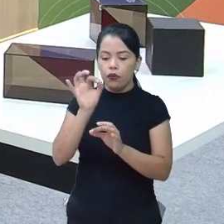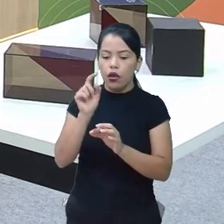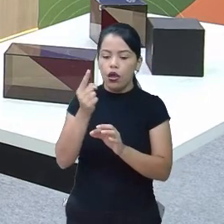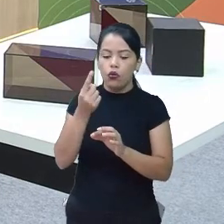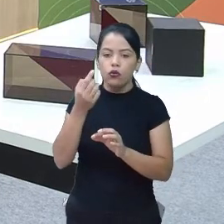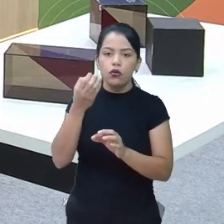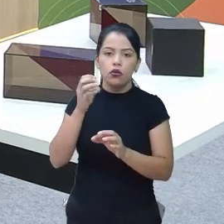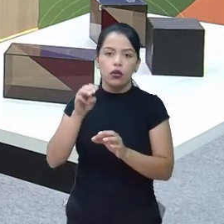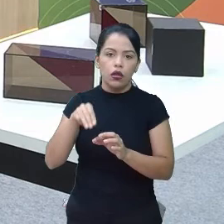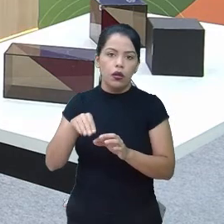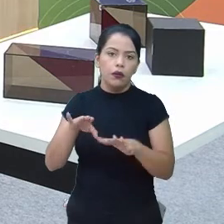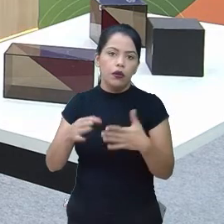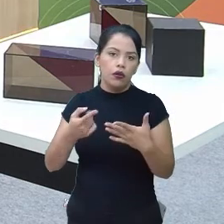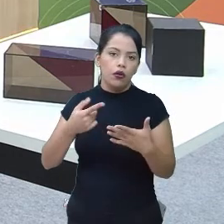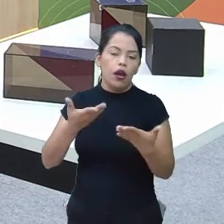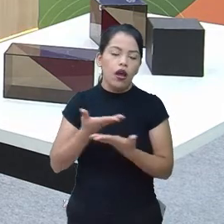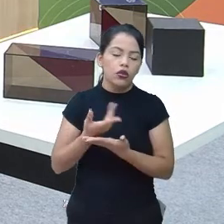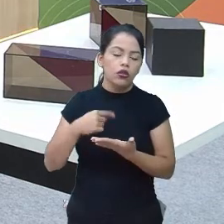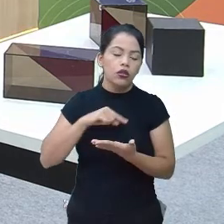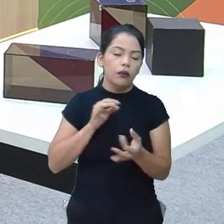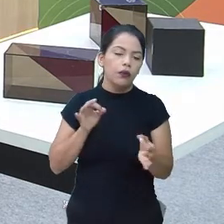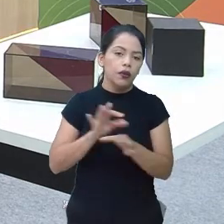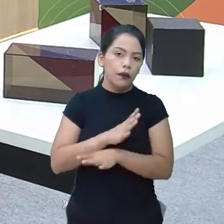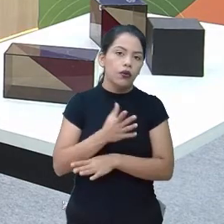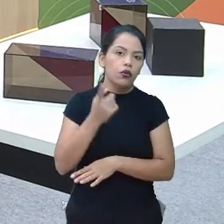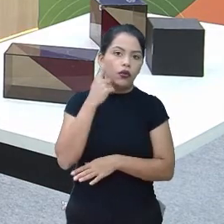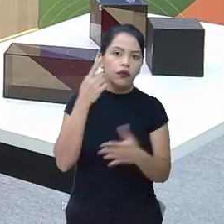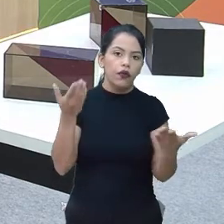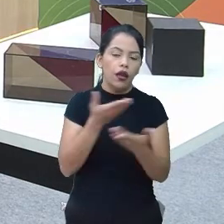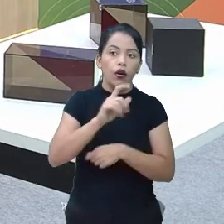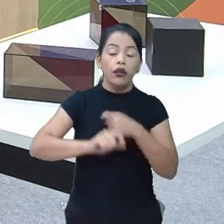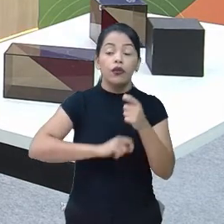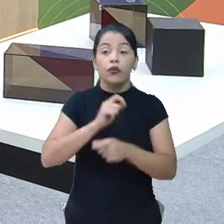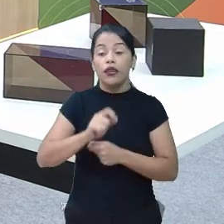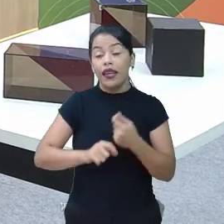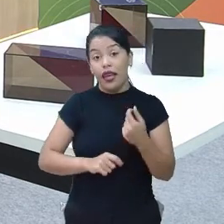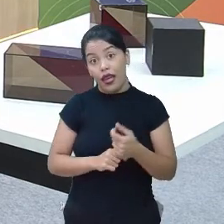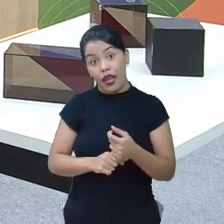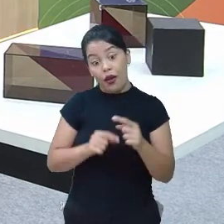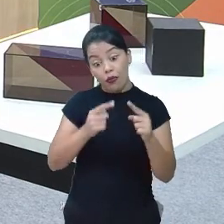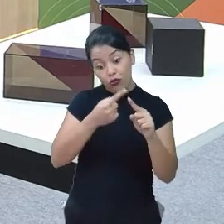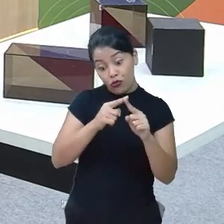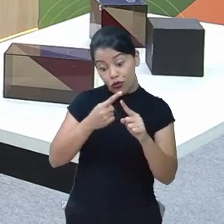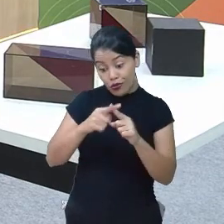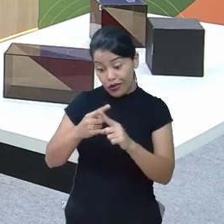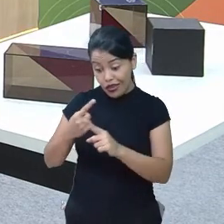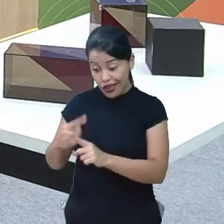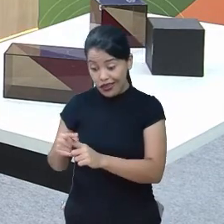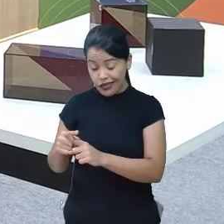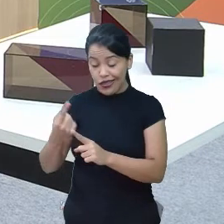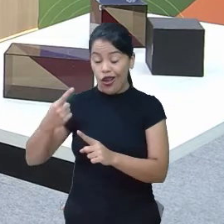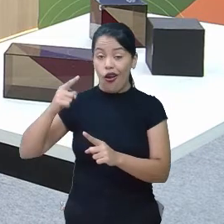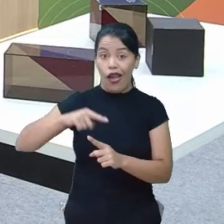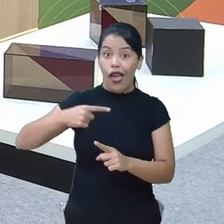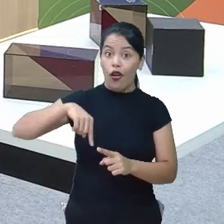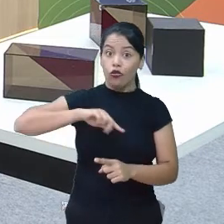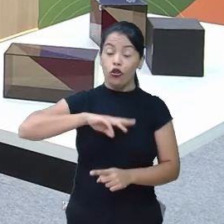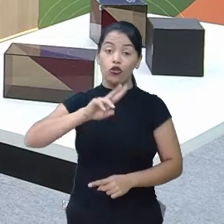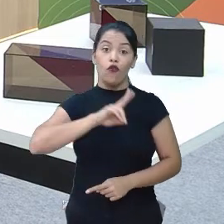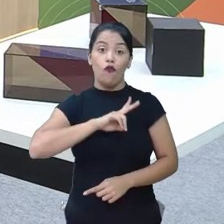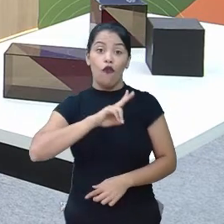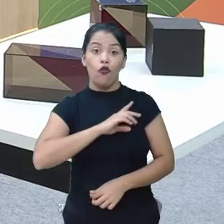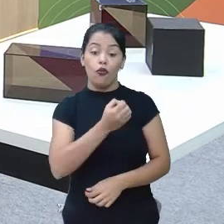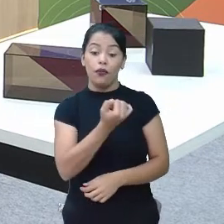que a gente acabou de ver que a multiplicação dessas dimensões vai dar o nosso volume, né? A nossa quantidade de cubinhos,